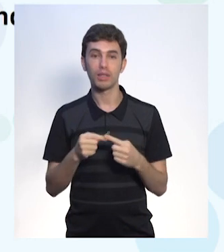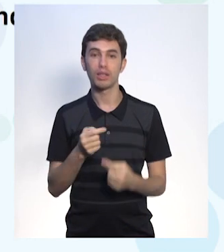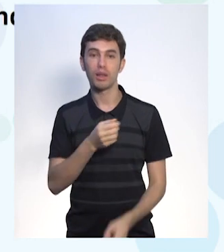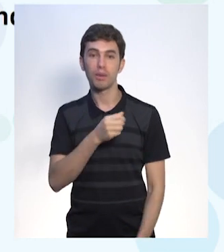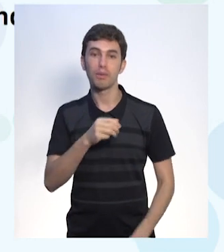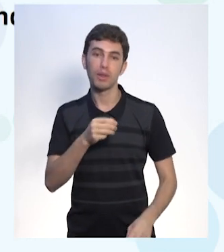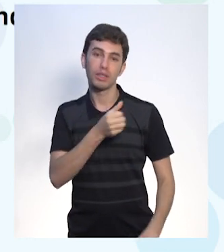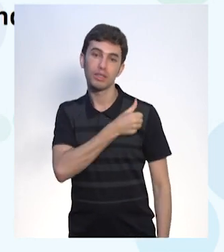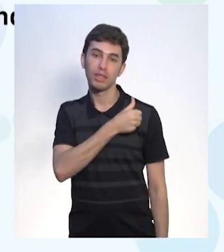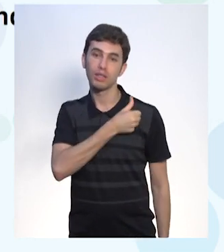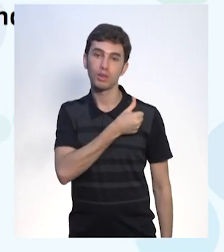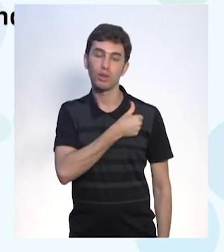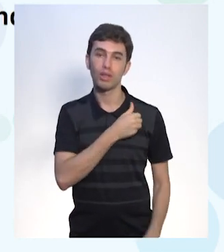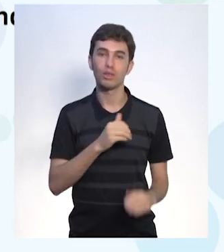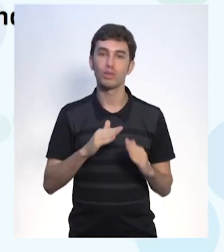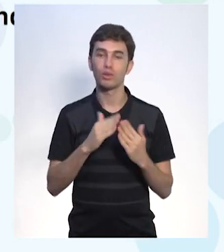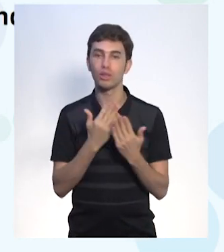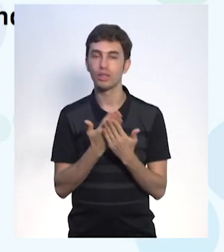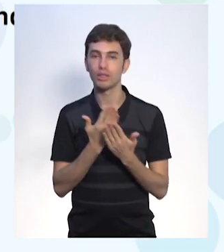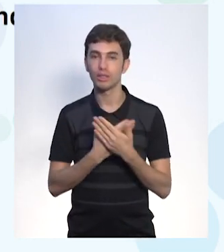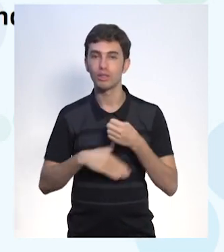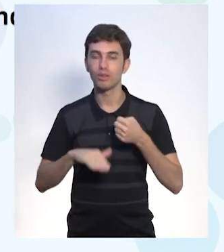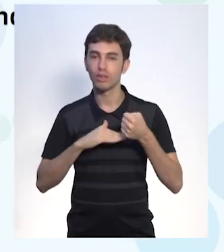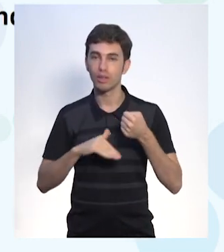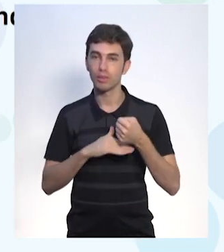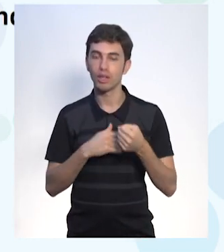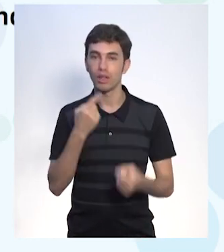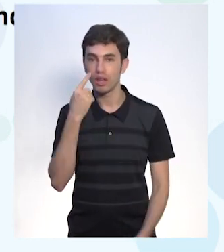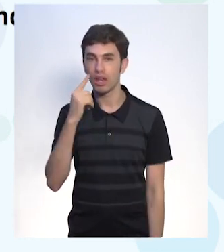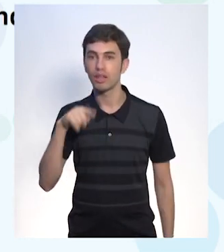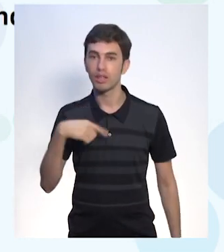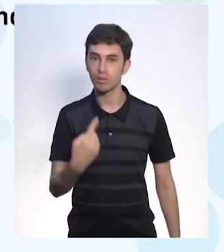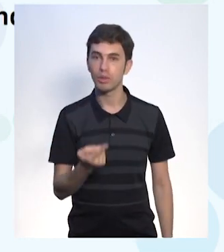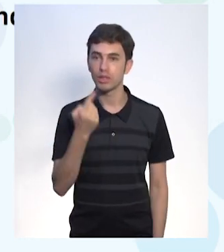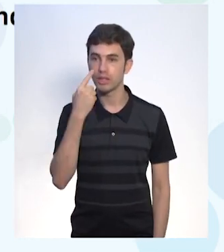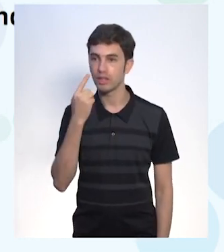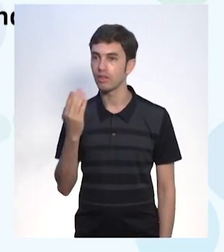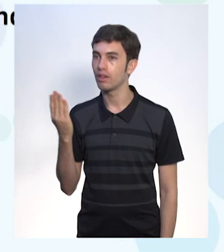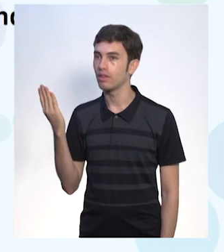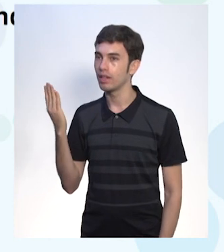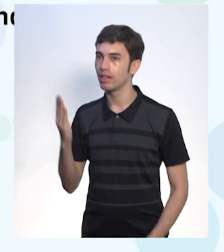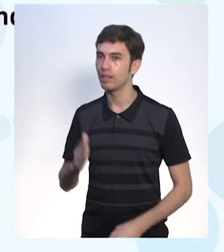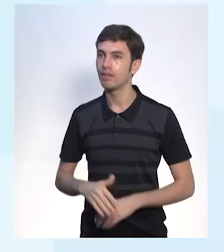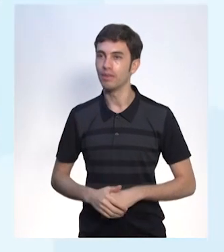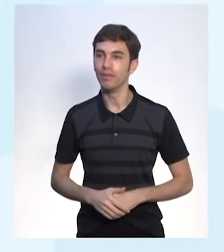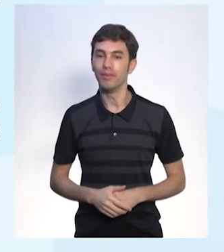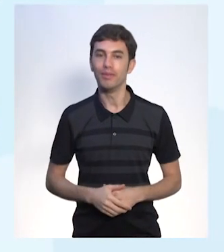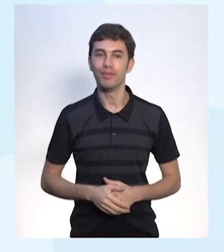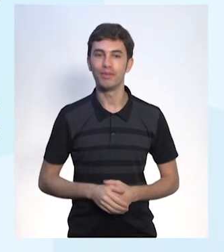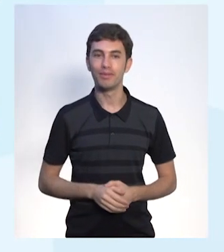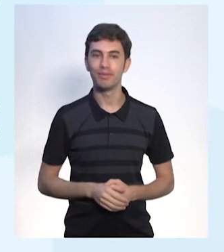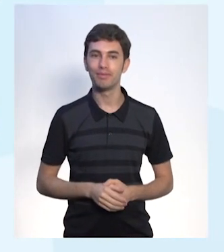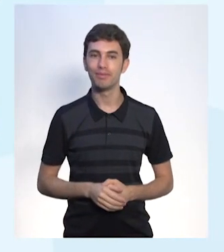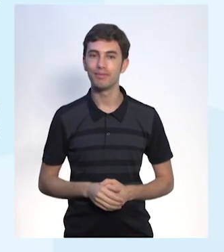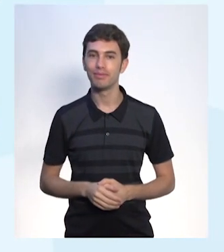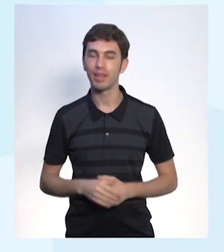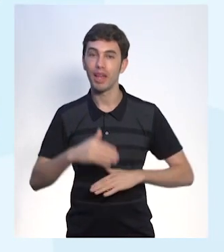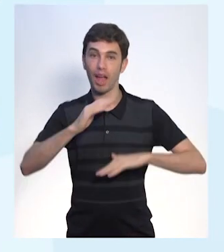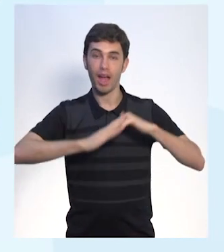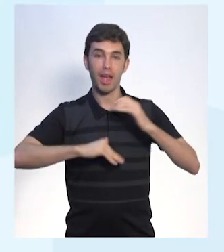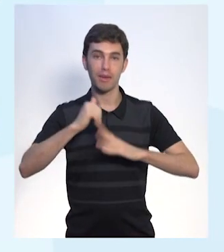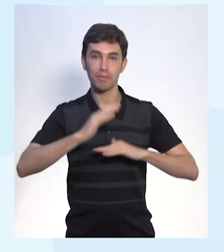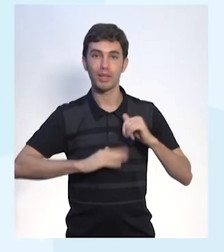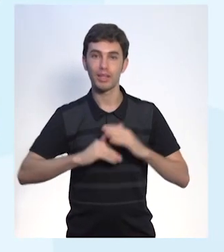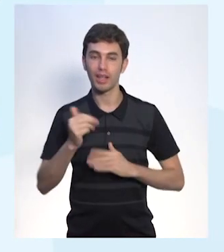fundamental, tá? E na sequência nós já vamos colocar aí, vai subir, opa, tá? Apareceu, olha, a